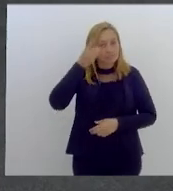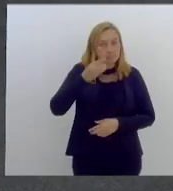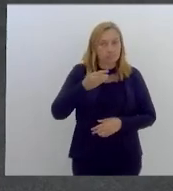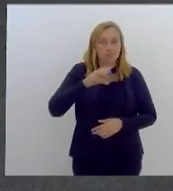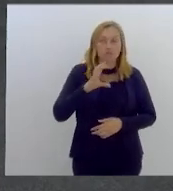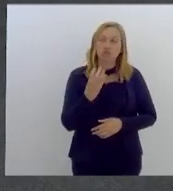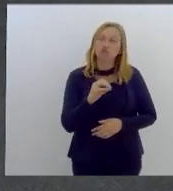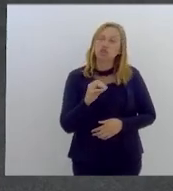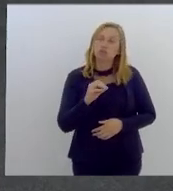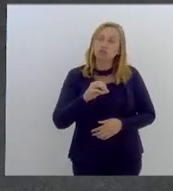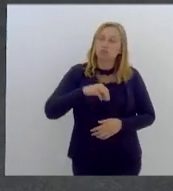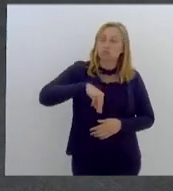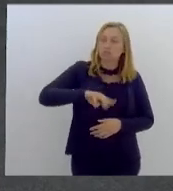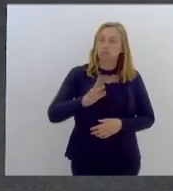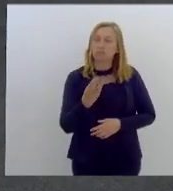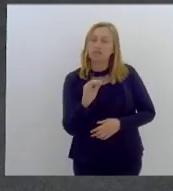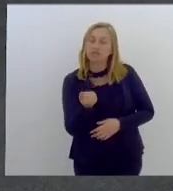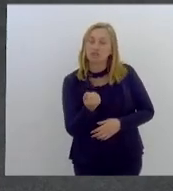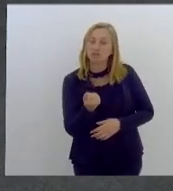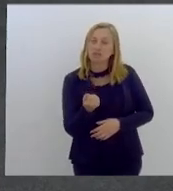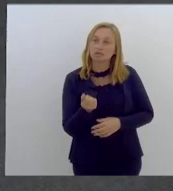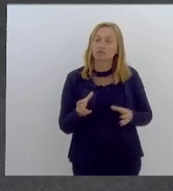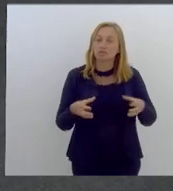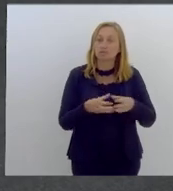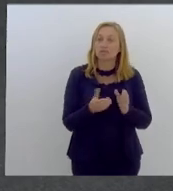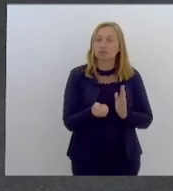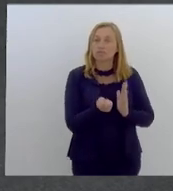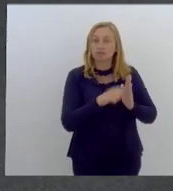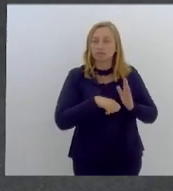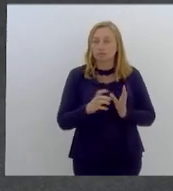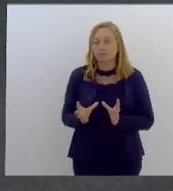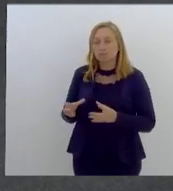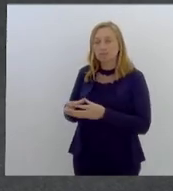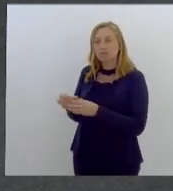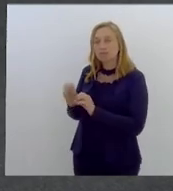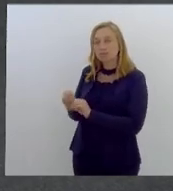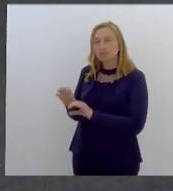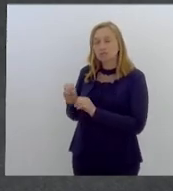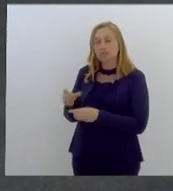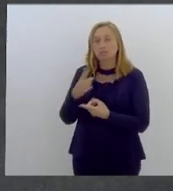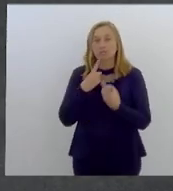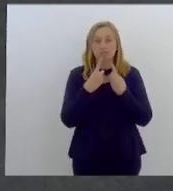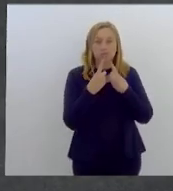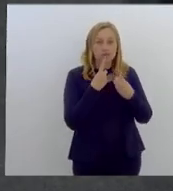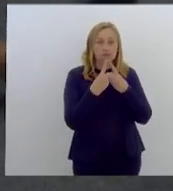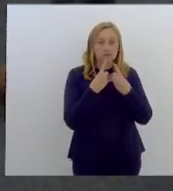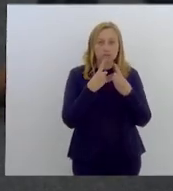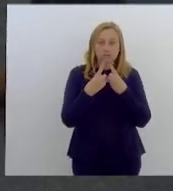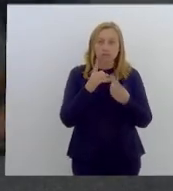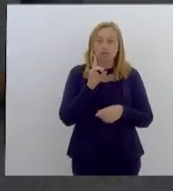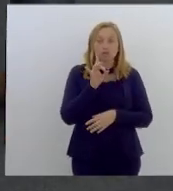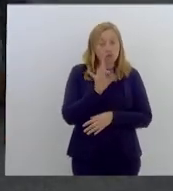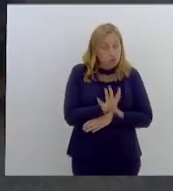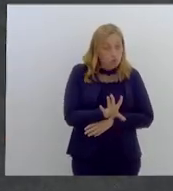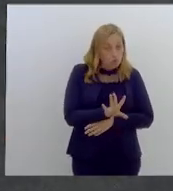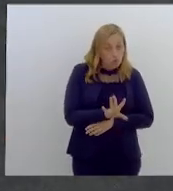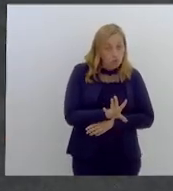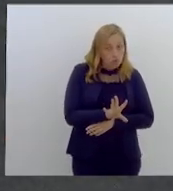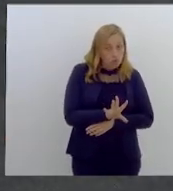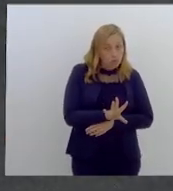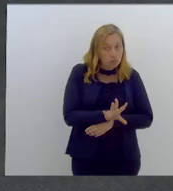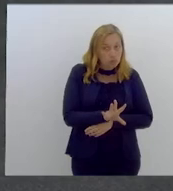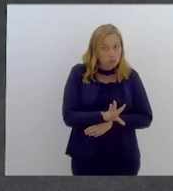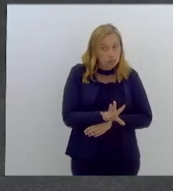Machado, com a Comissão de Tributação e Educação para discutir só e somente